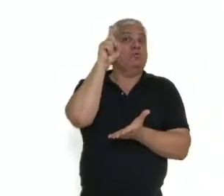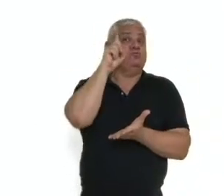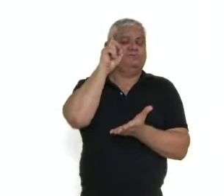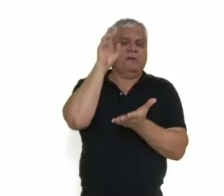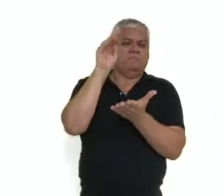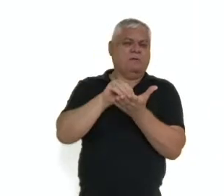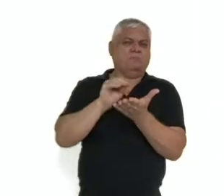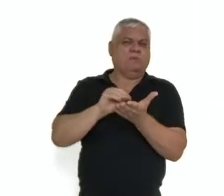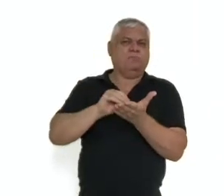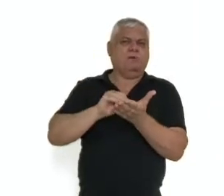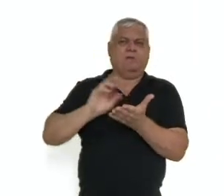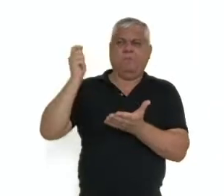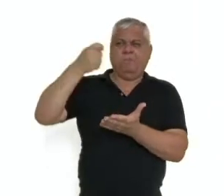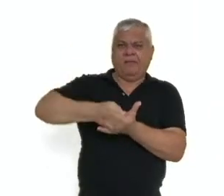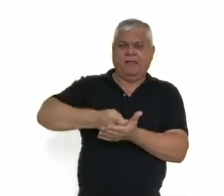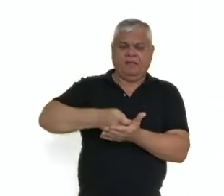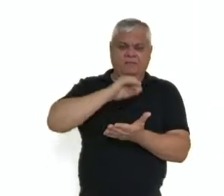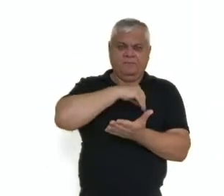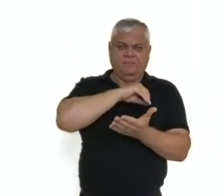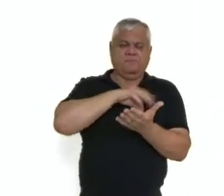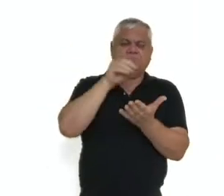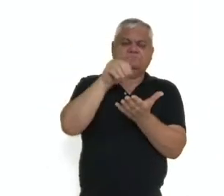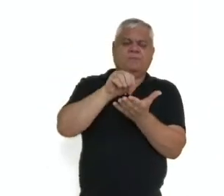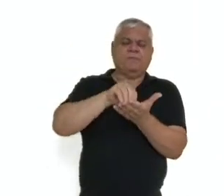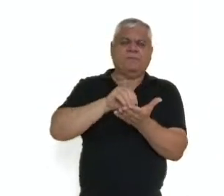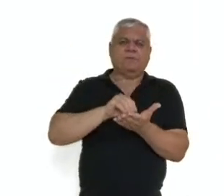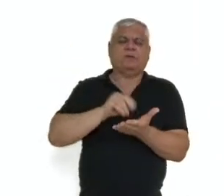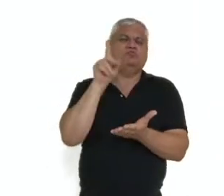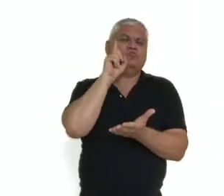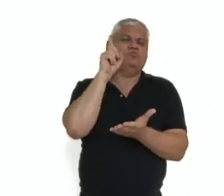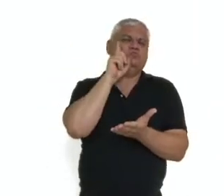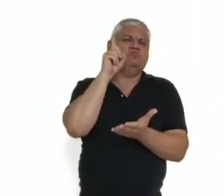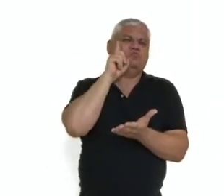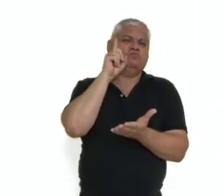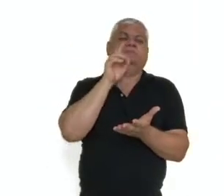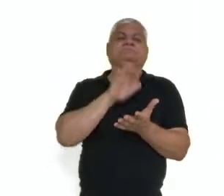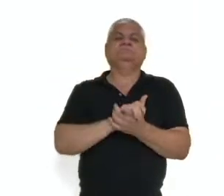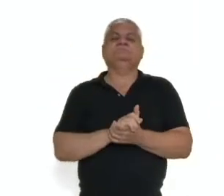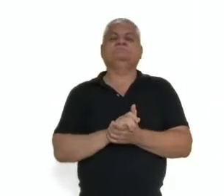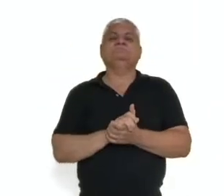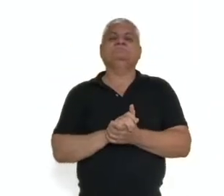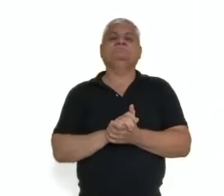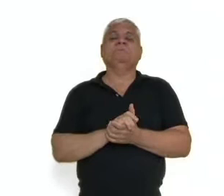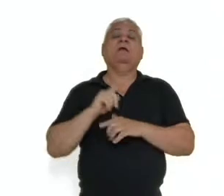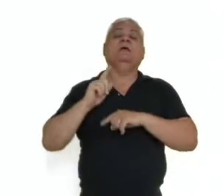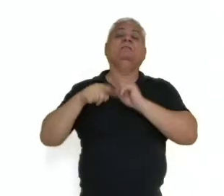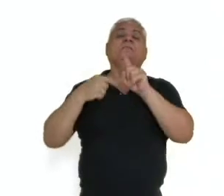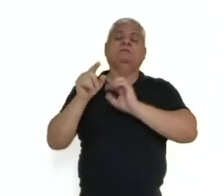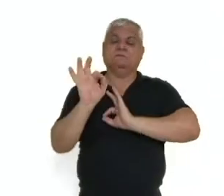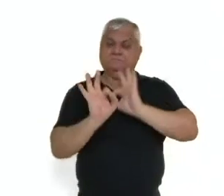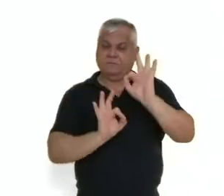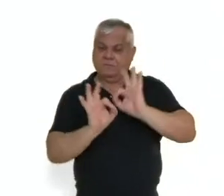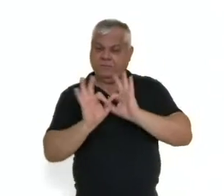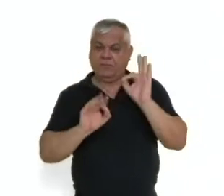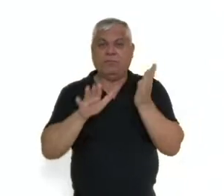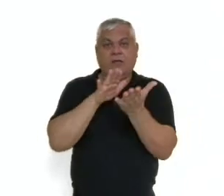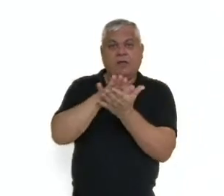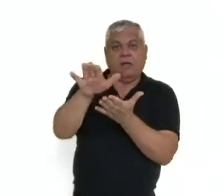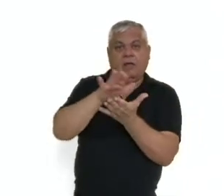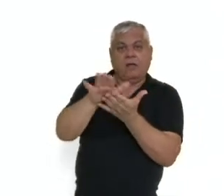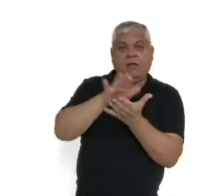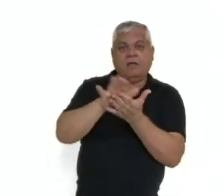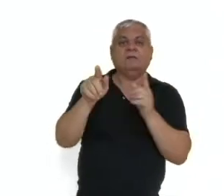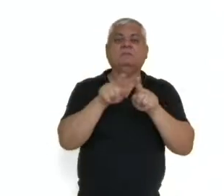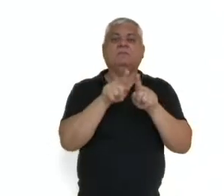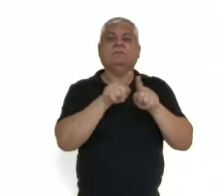quantia recebida em reais em cada corrida que atende. Assim, pode planejar melhor gastos e